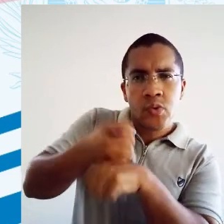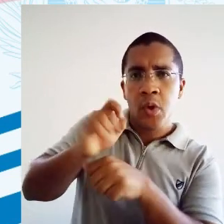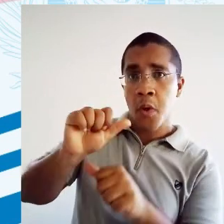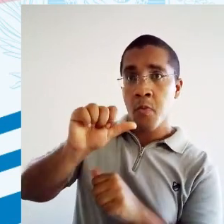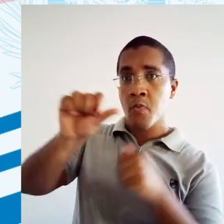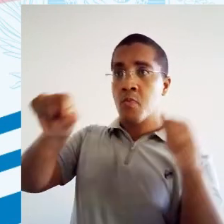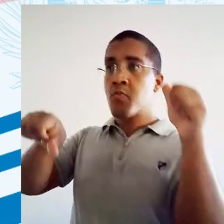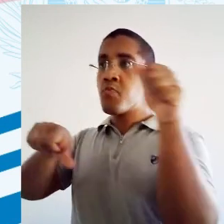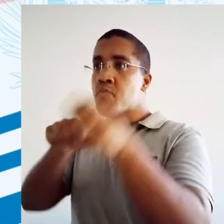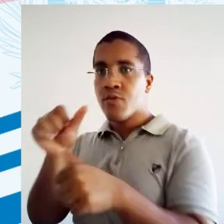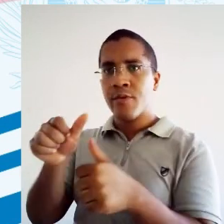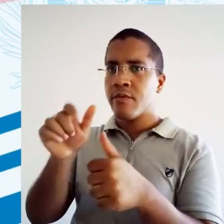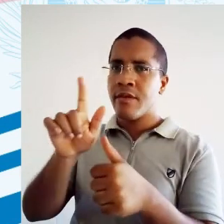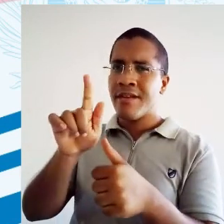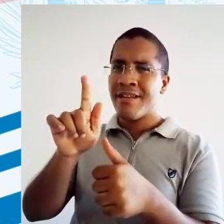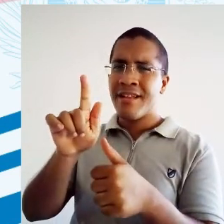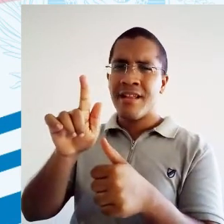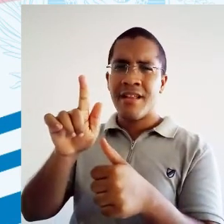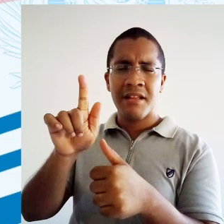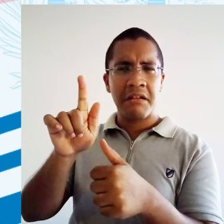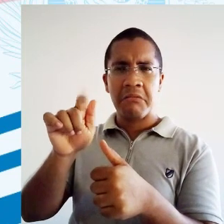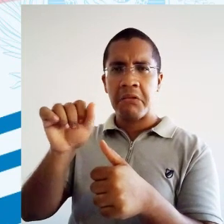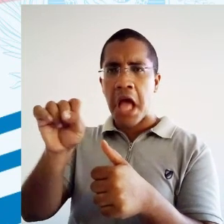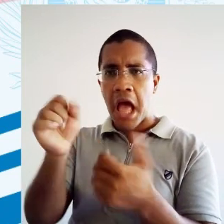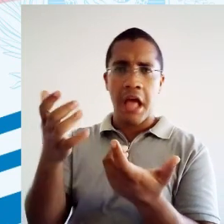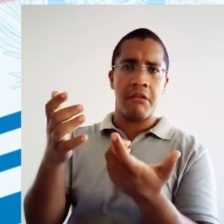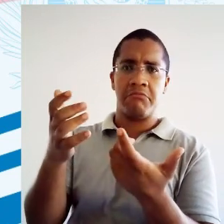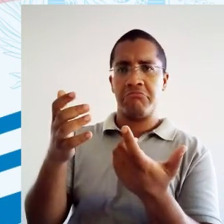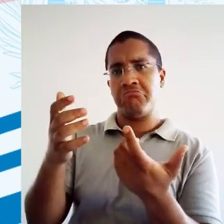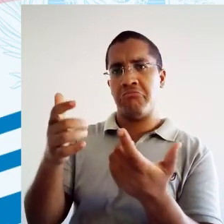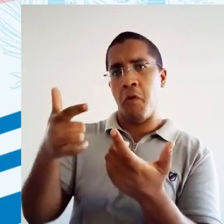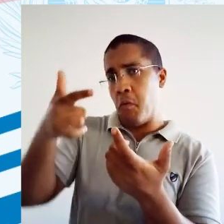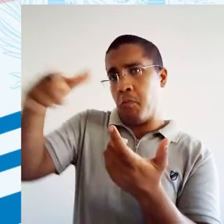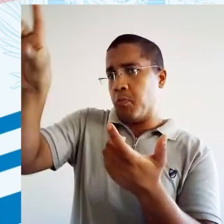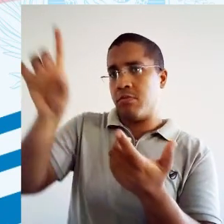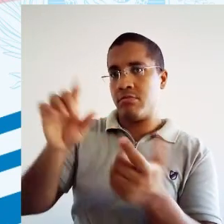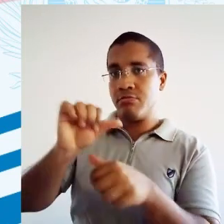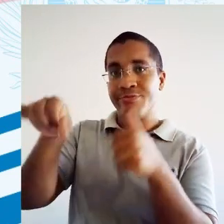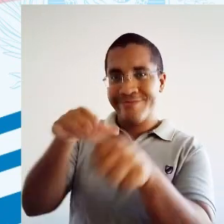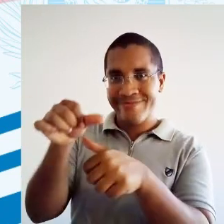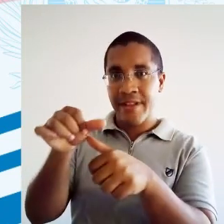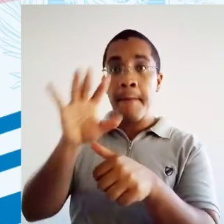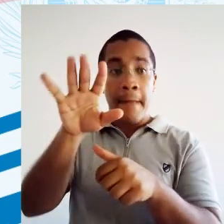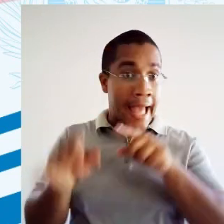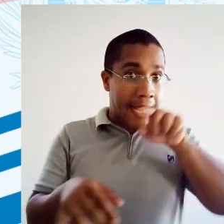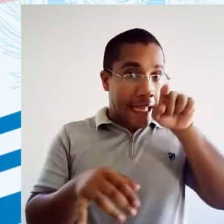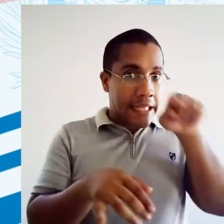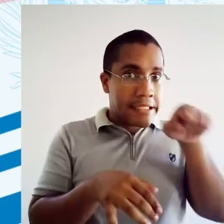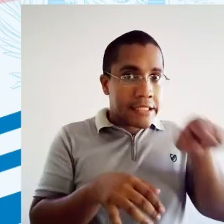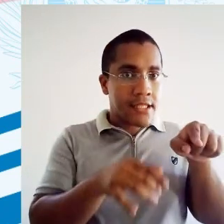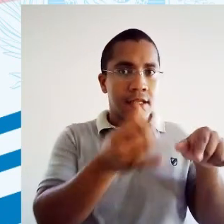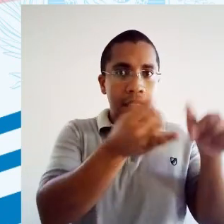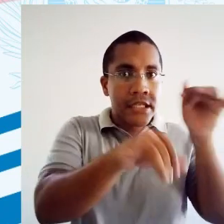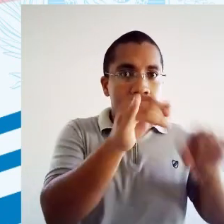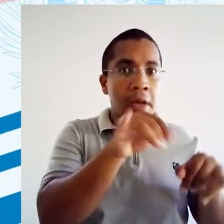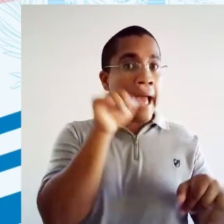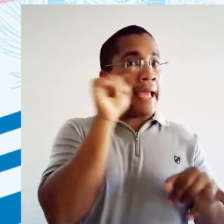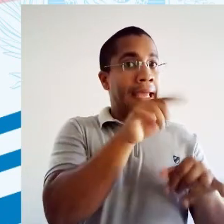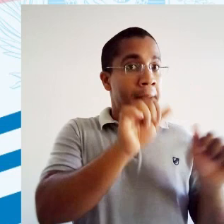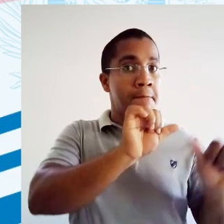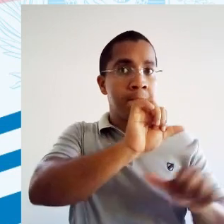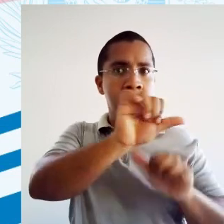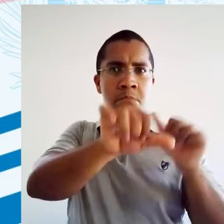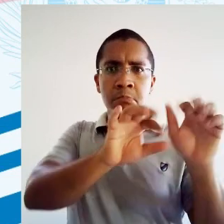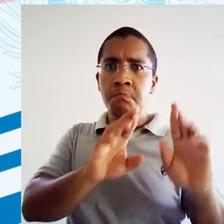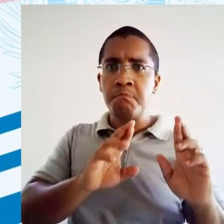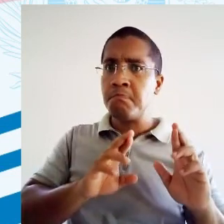A matéria ela continua a mesma. Já numa transformação química, a substância ela vai se transformar em